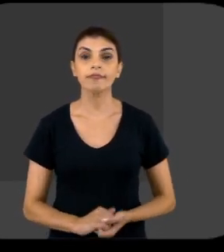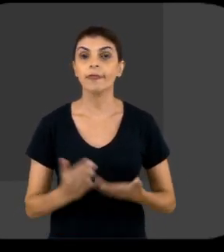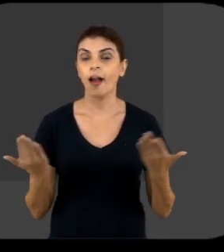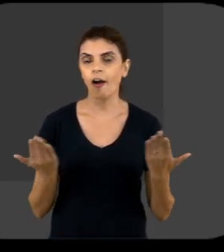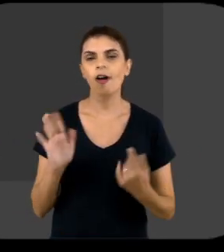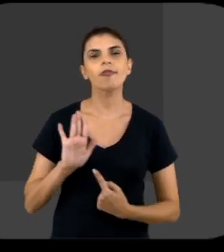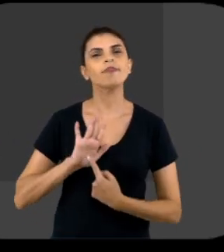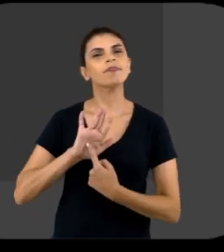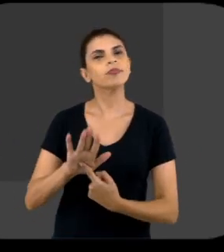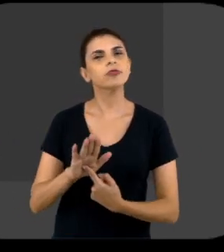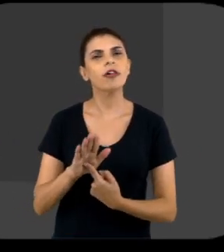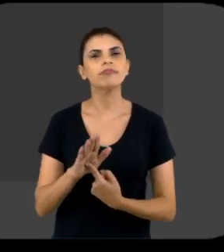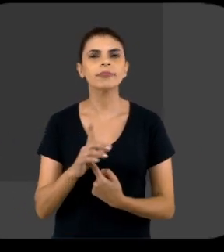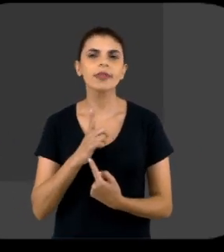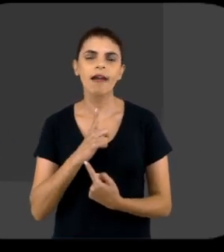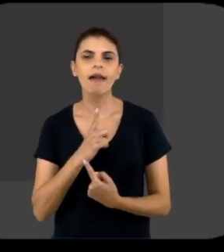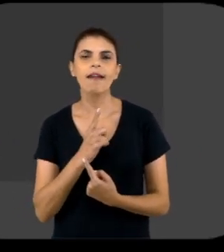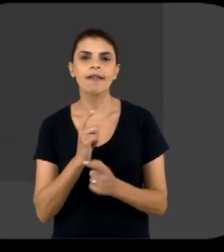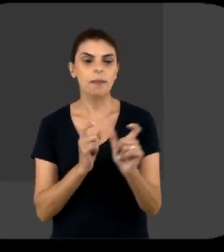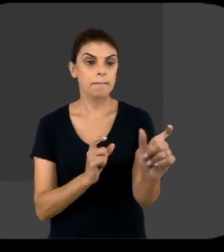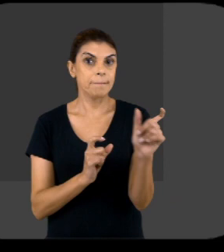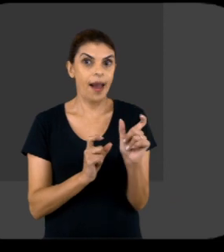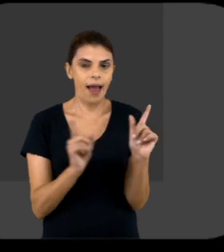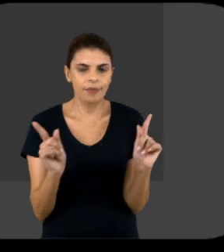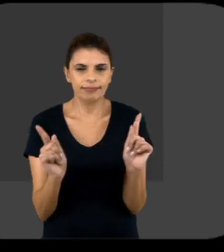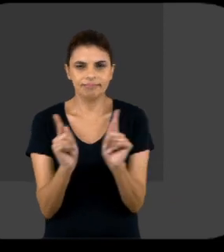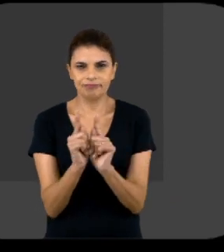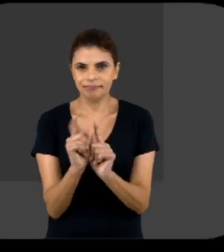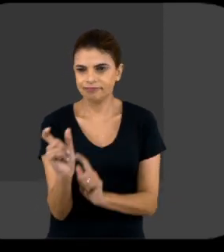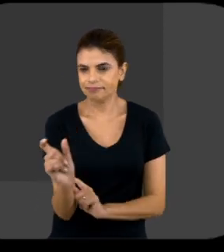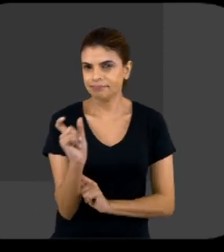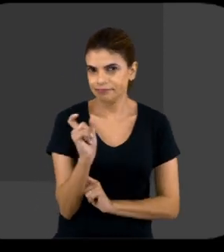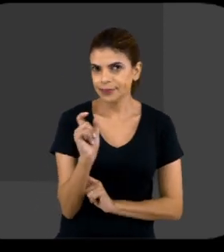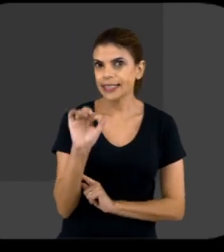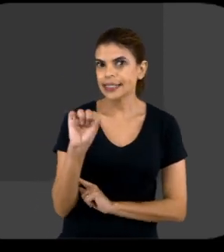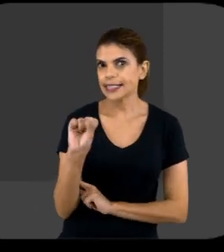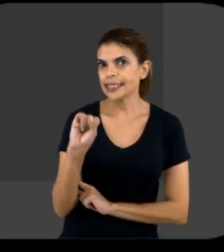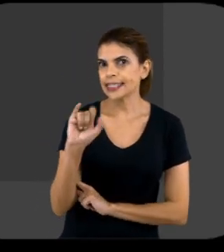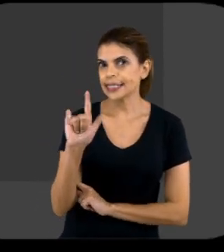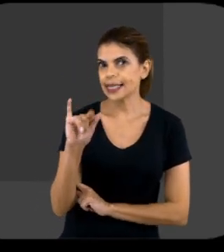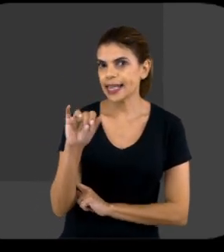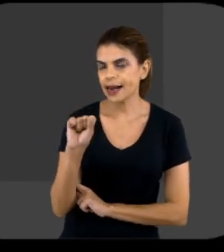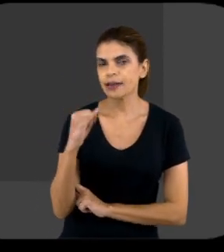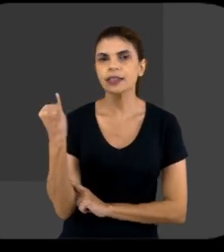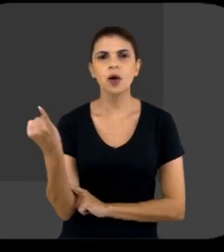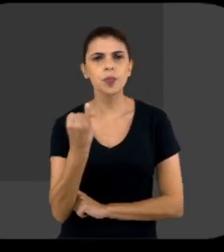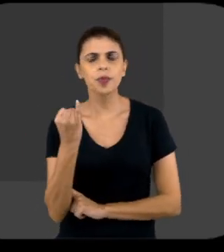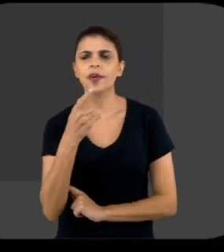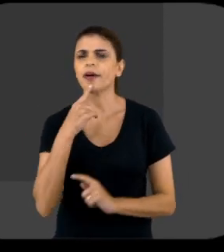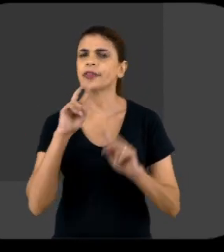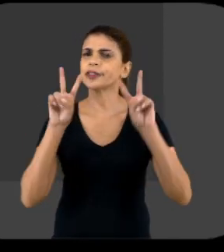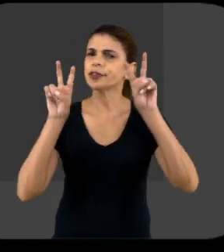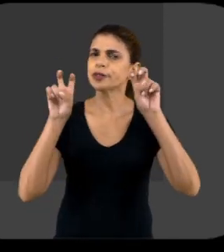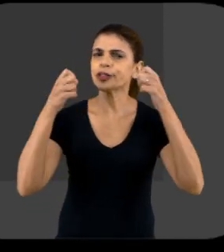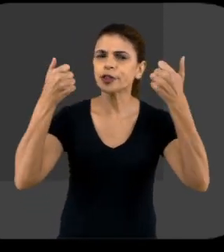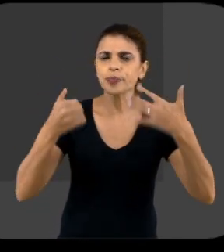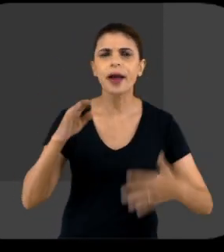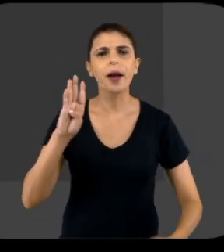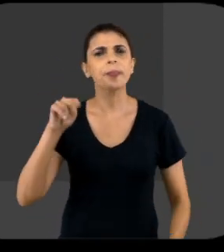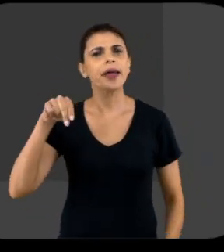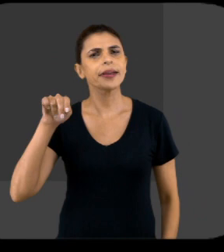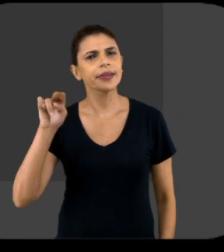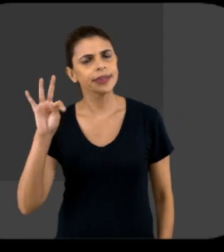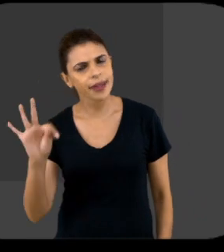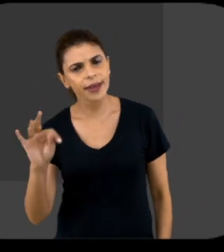Esta página ela fala de algumas siglas importantes. Então, ela fala da ABNT, ela fala